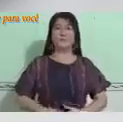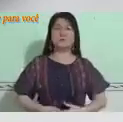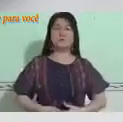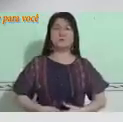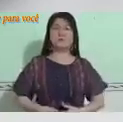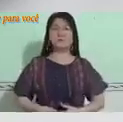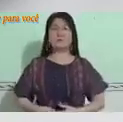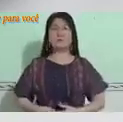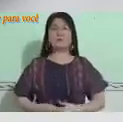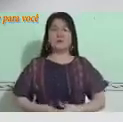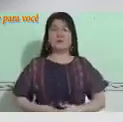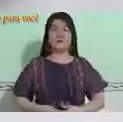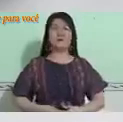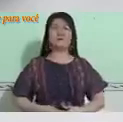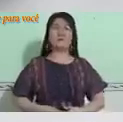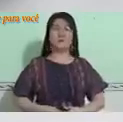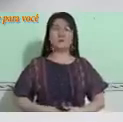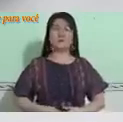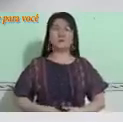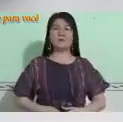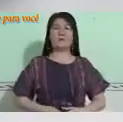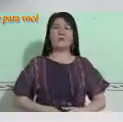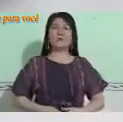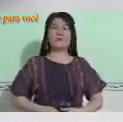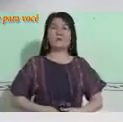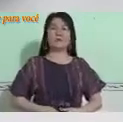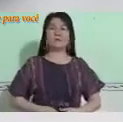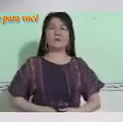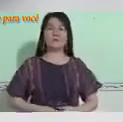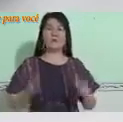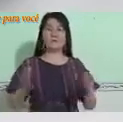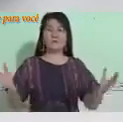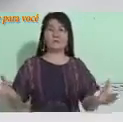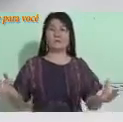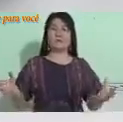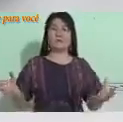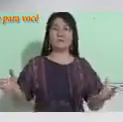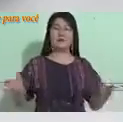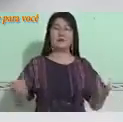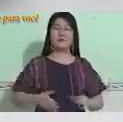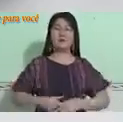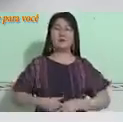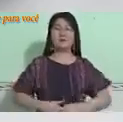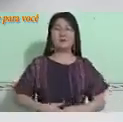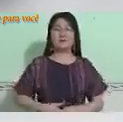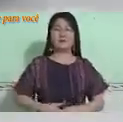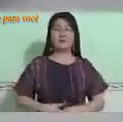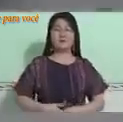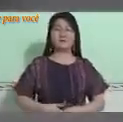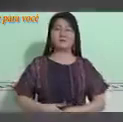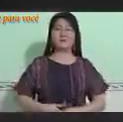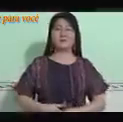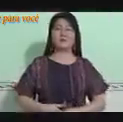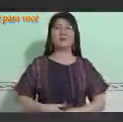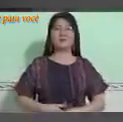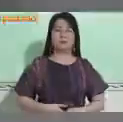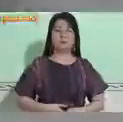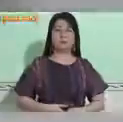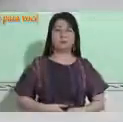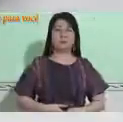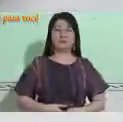COMOTIRROLHEIRASCOSADASPORCHOROR para tirar as olheiras causadas por choro, vírgula, pode ser realizar uma boa drenagem linfática facial, vírgula,